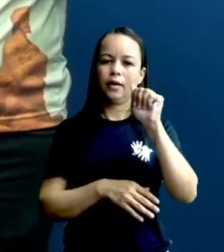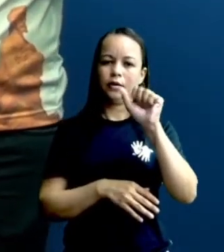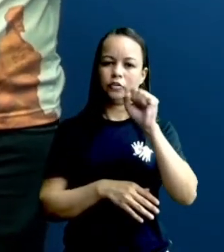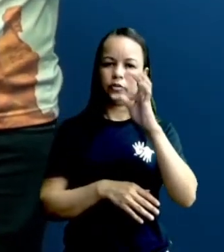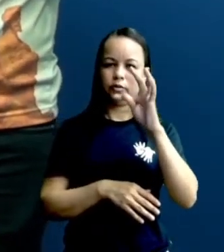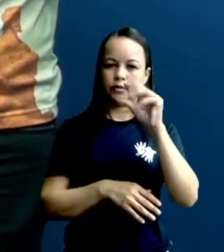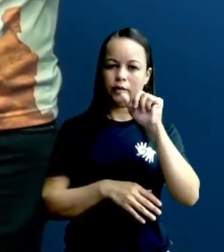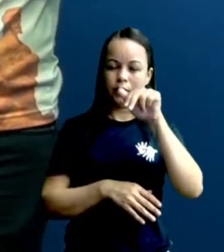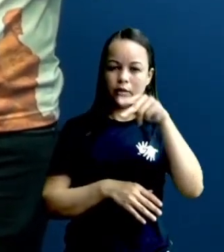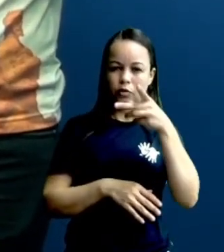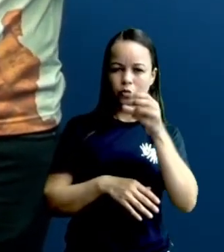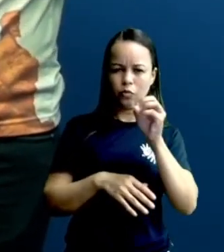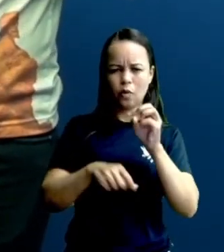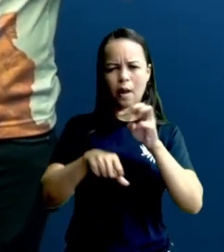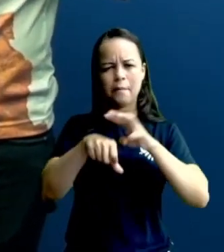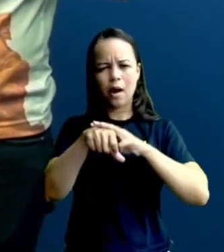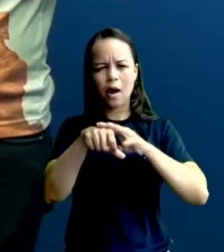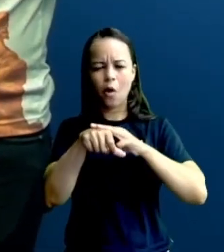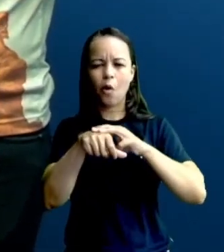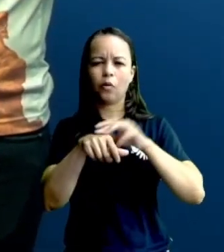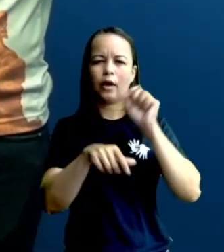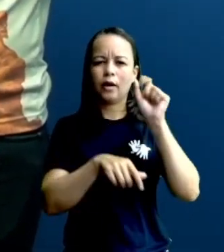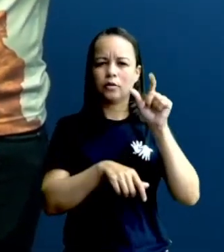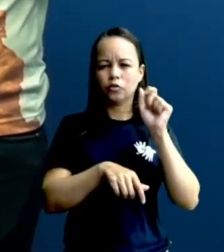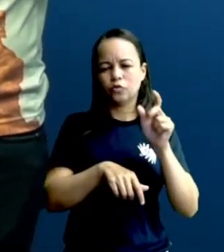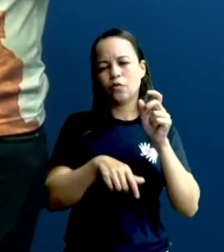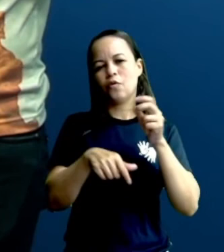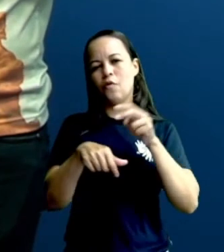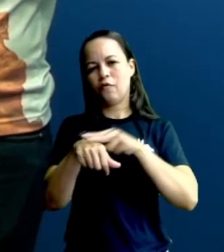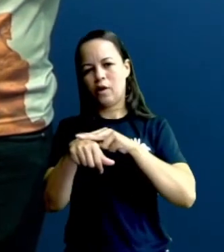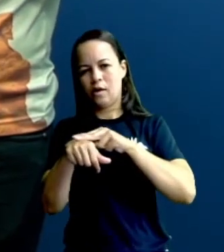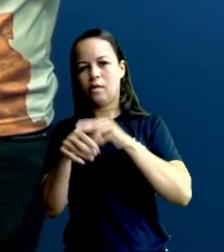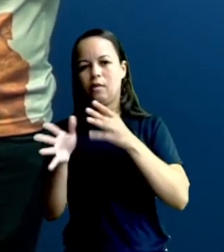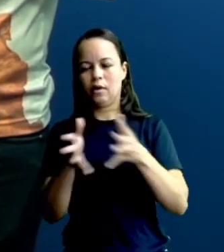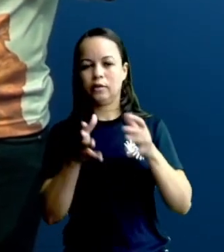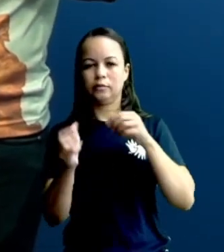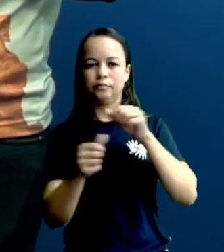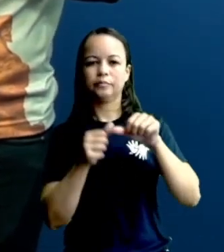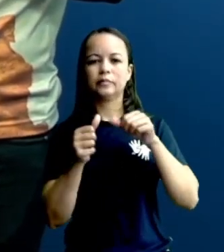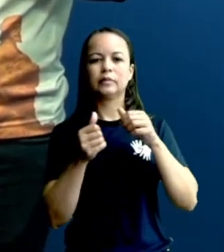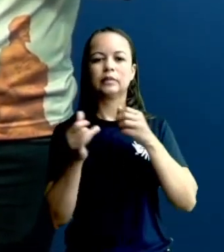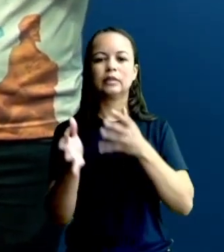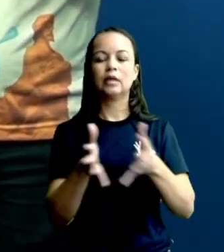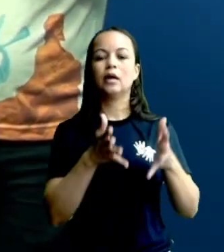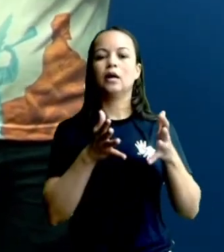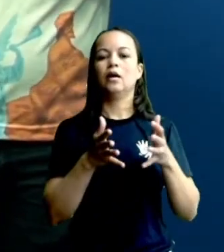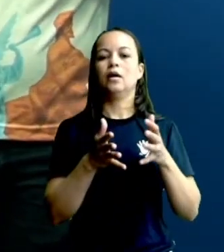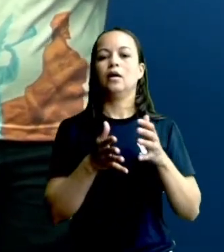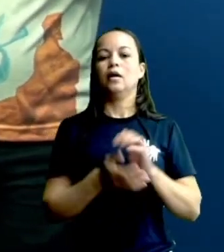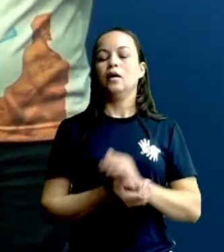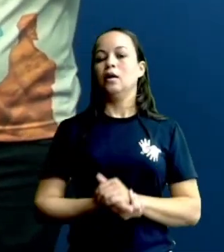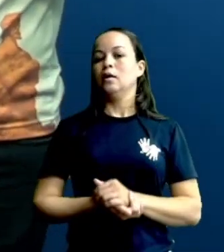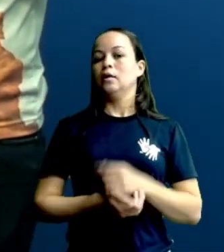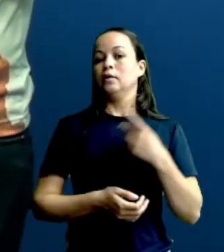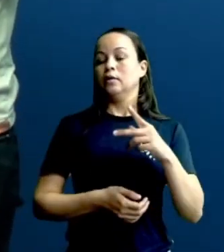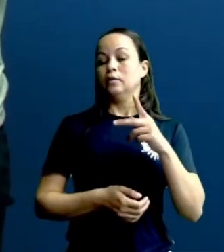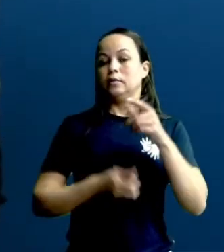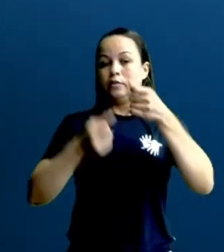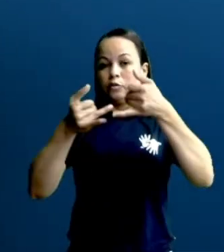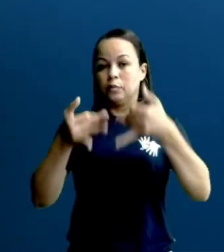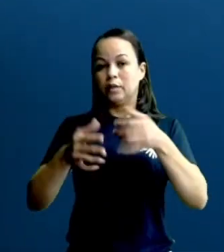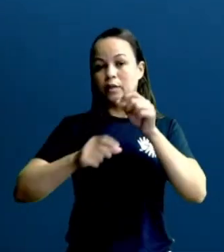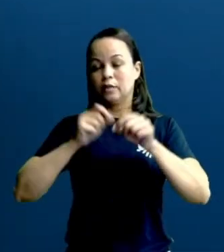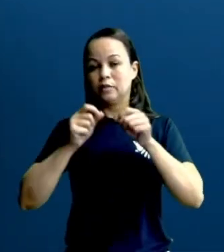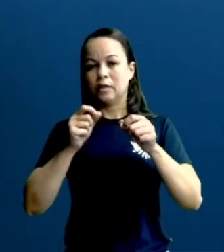essa característica do albinismo em você e não expressar. Você tem pele de cor normal, mas carregar o gene do albinismo. Isso diz que você seria